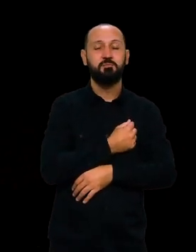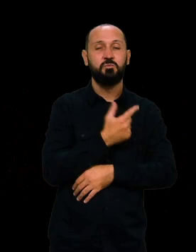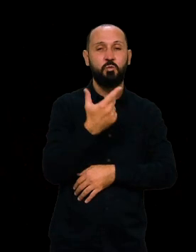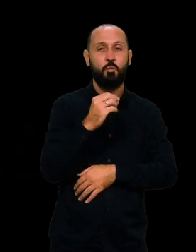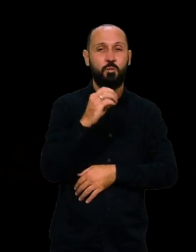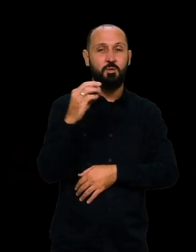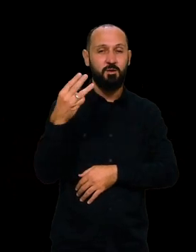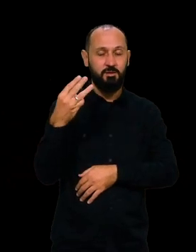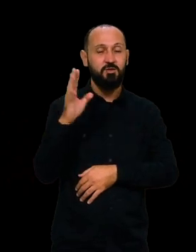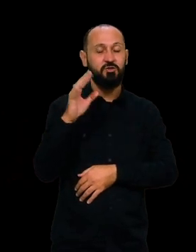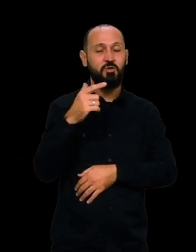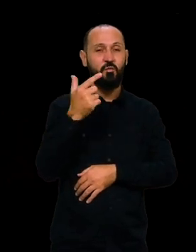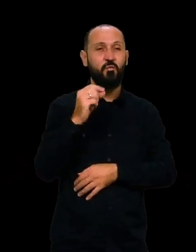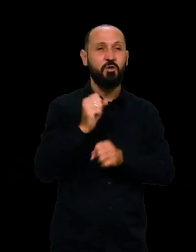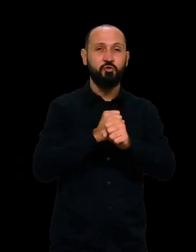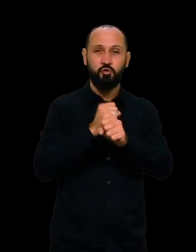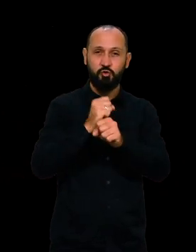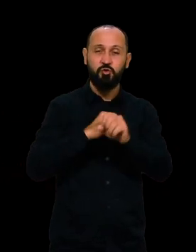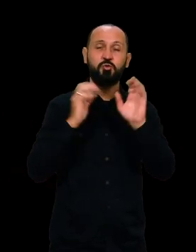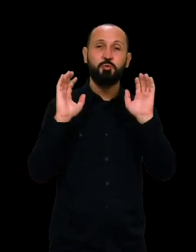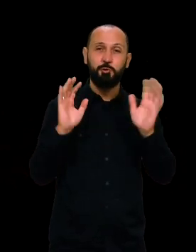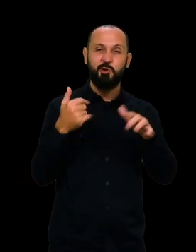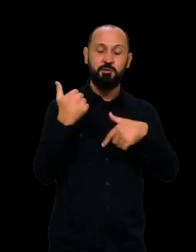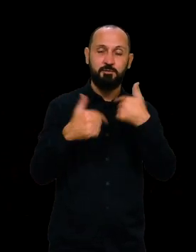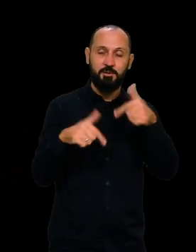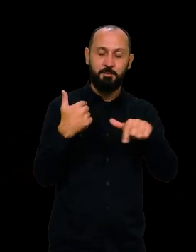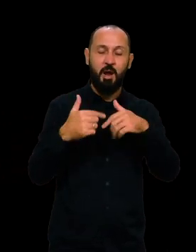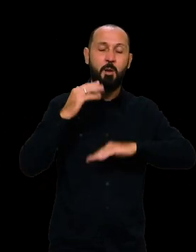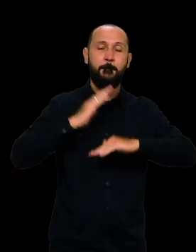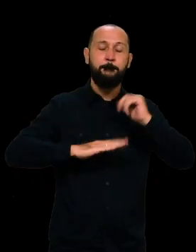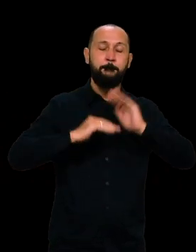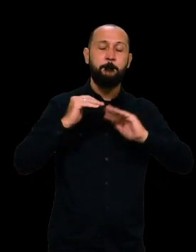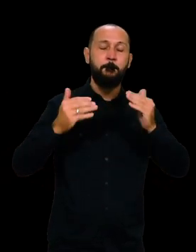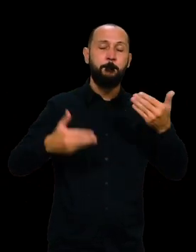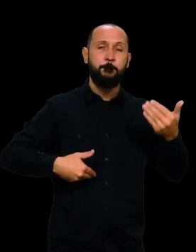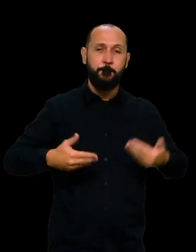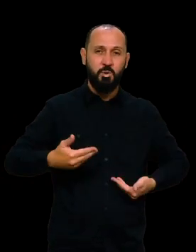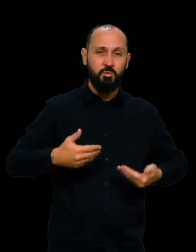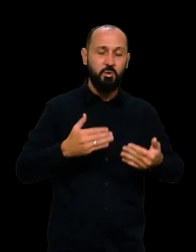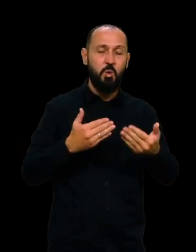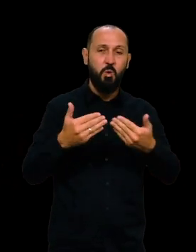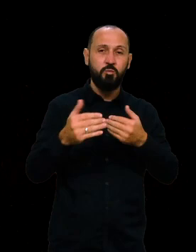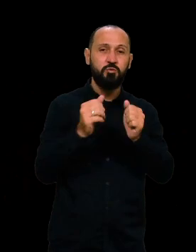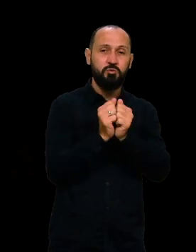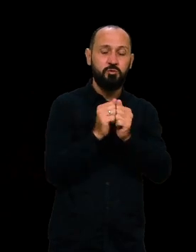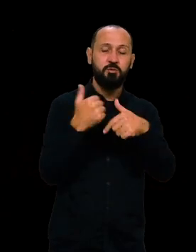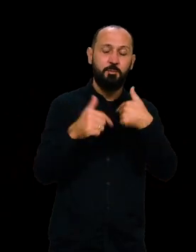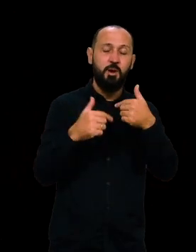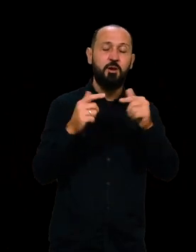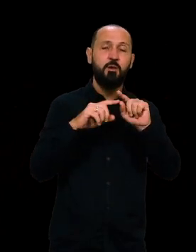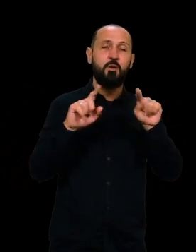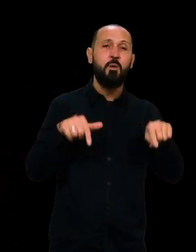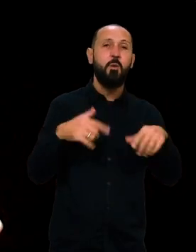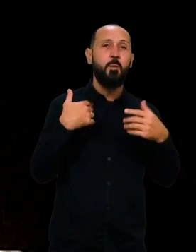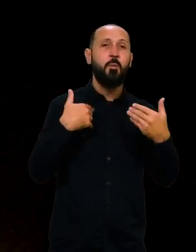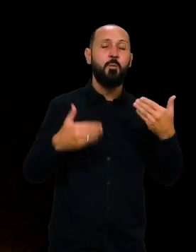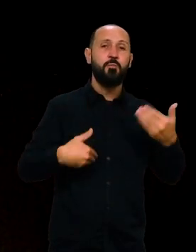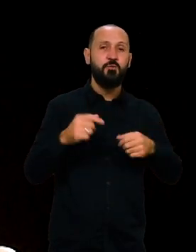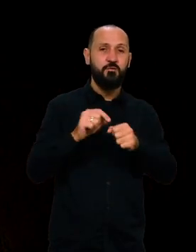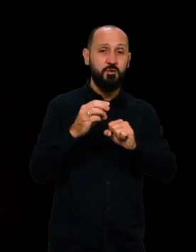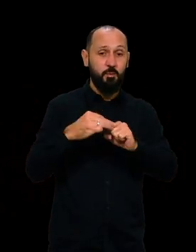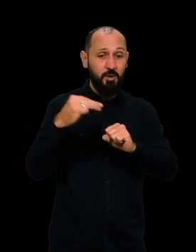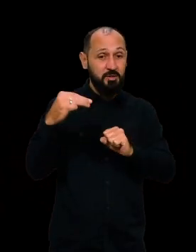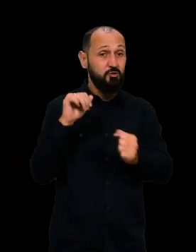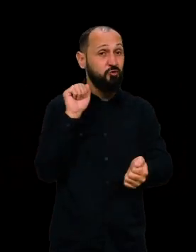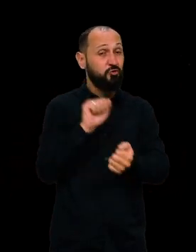tomei posse na verdade, são 20 anos aí de servidor público, e eu comecei ao mesmo tempo como serviço